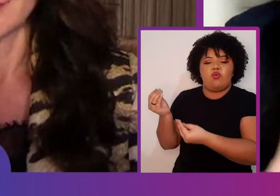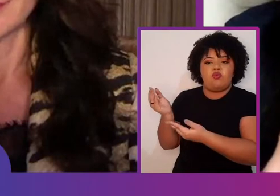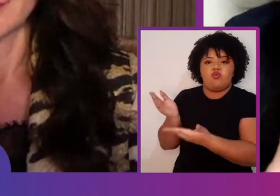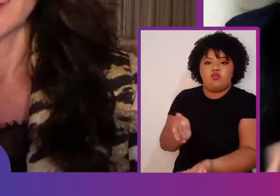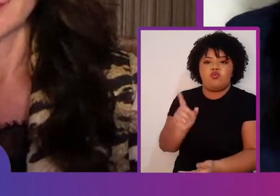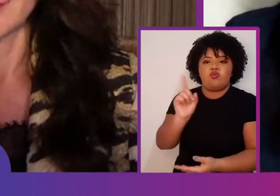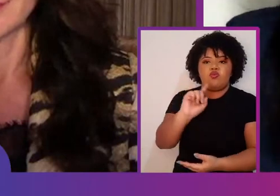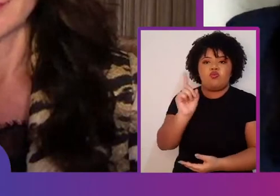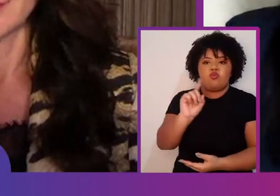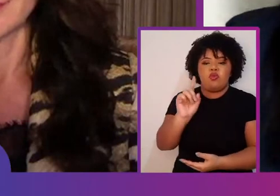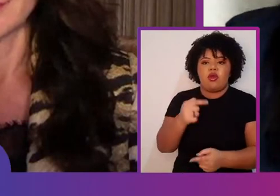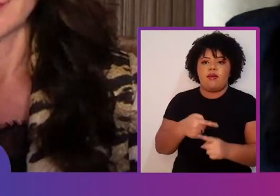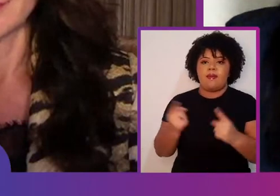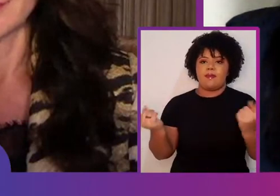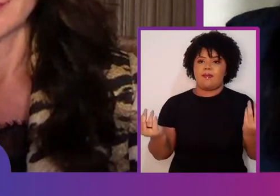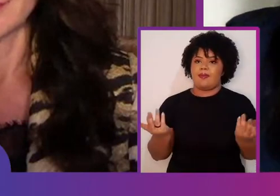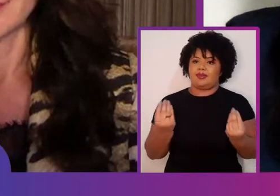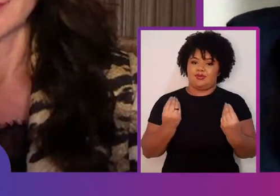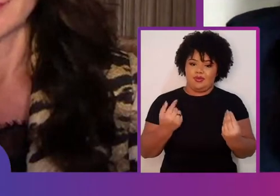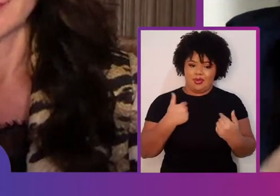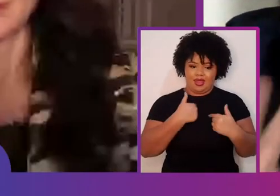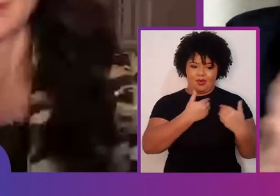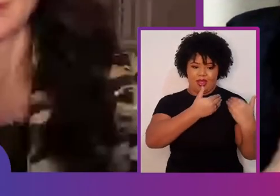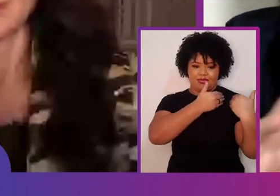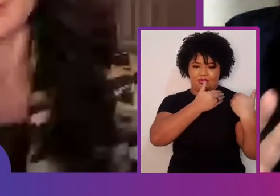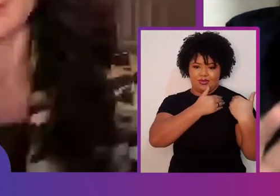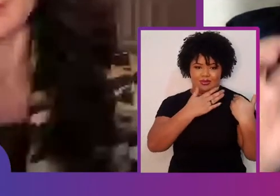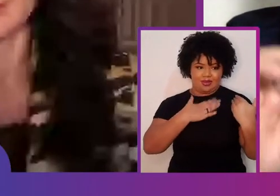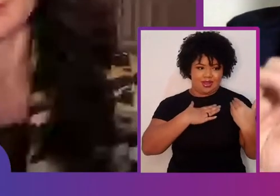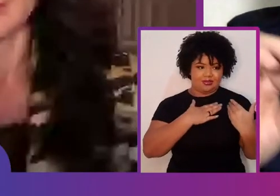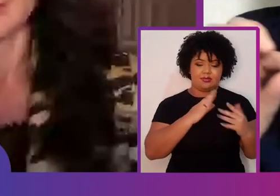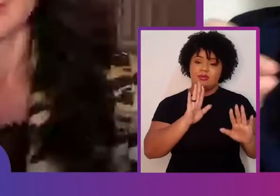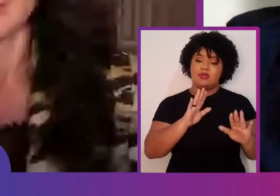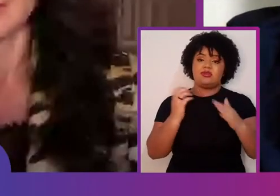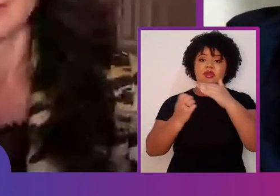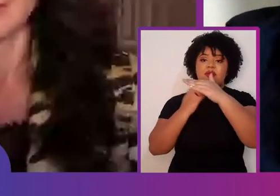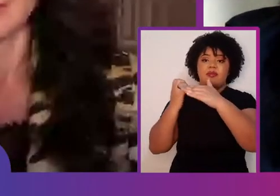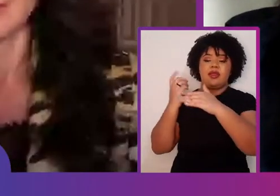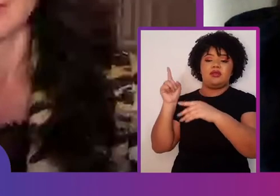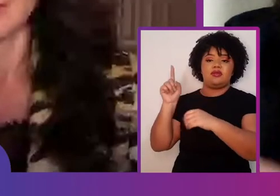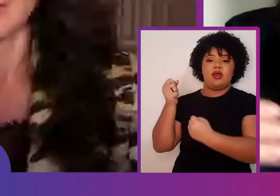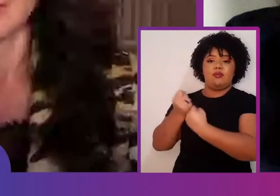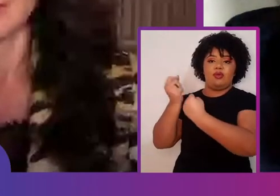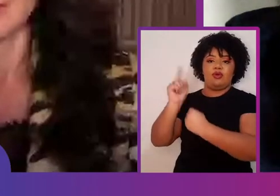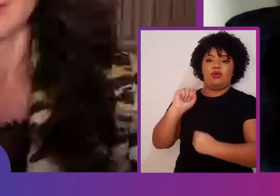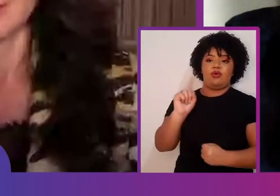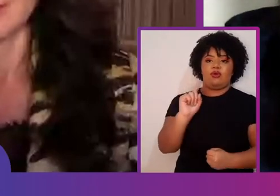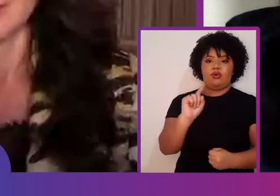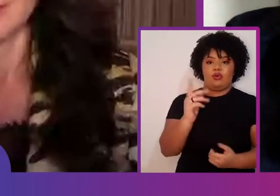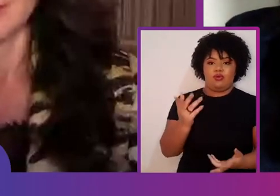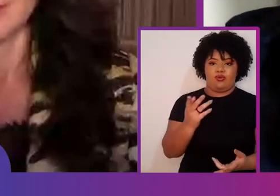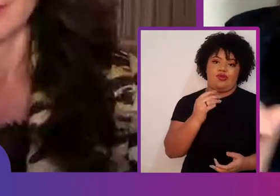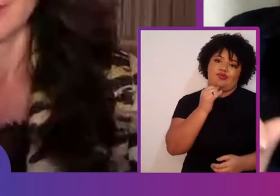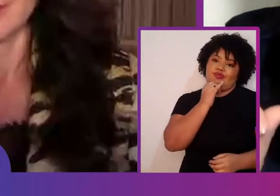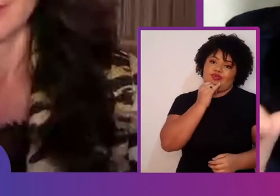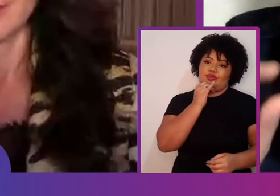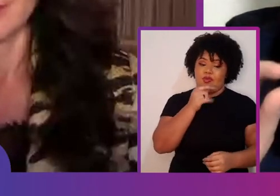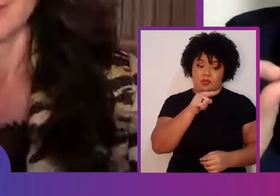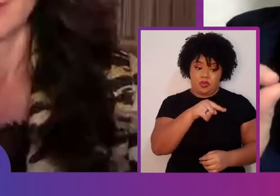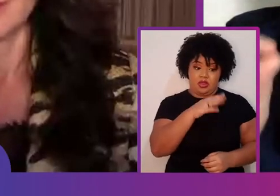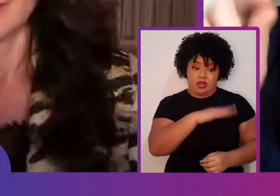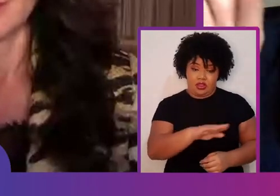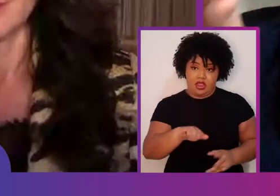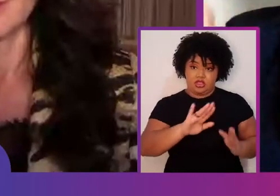não é só a responsabilidade dela a falta de produtividade, mas no Brasil a gente tem essa ideia de que se o menino foi mal na escola, o problema foi dele, ele que não